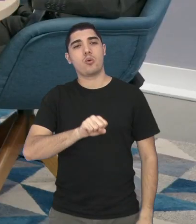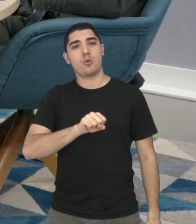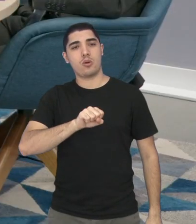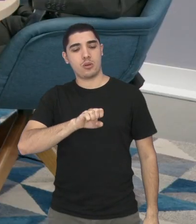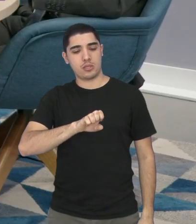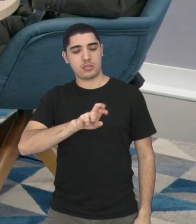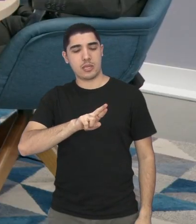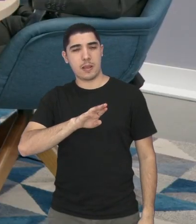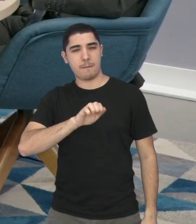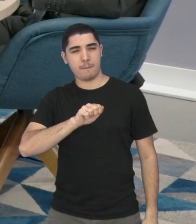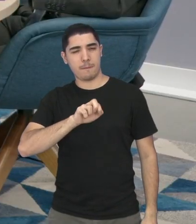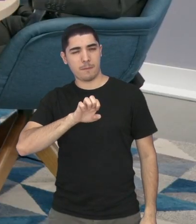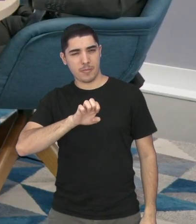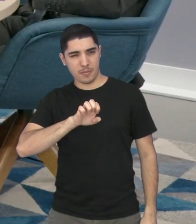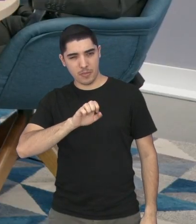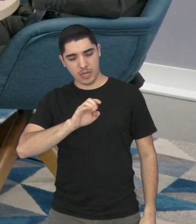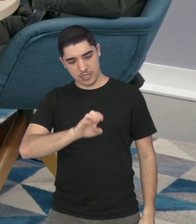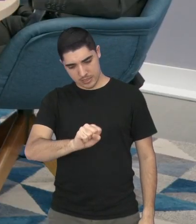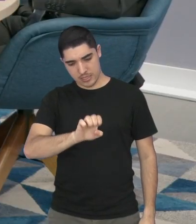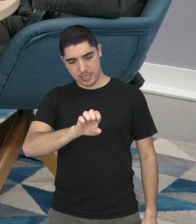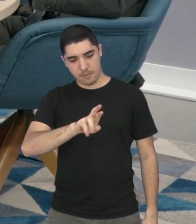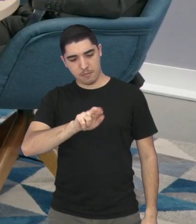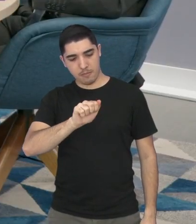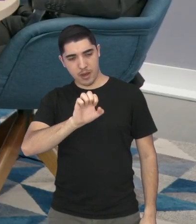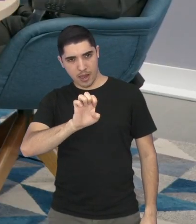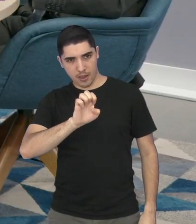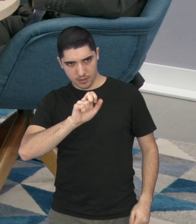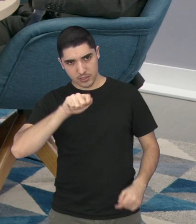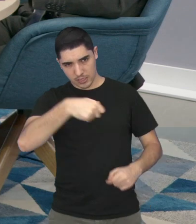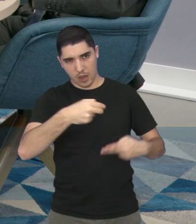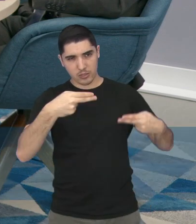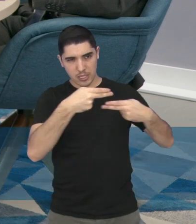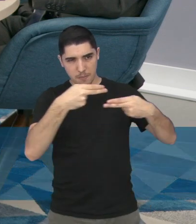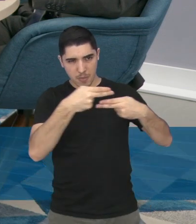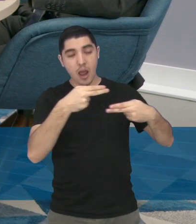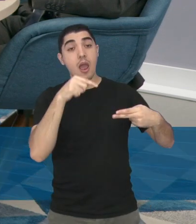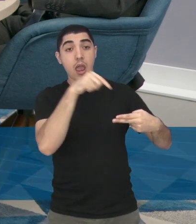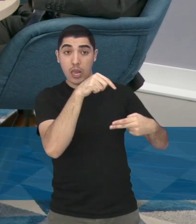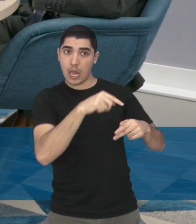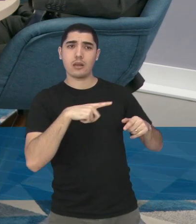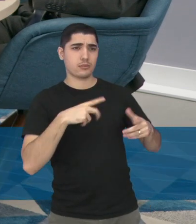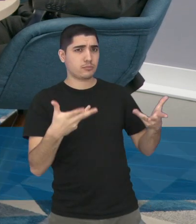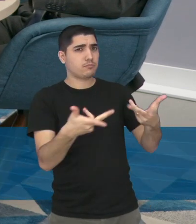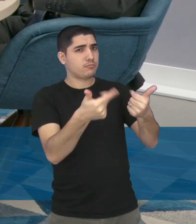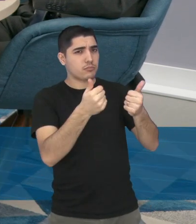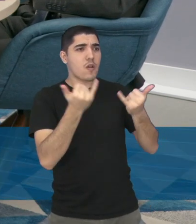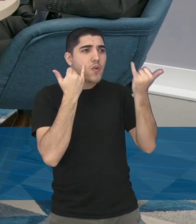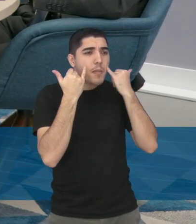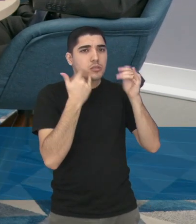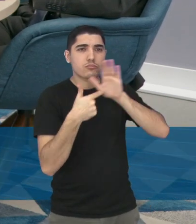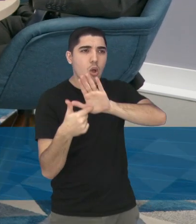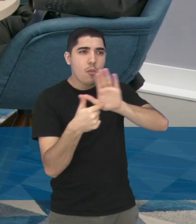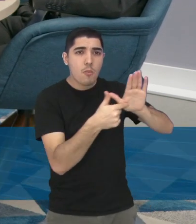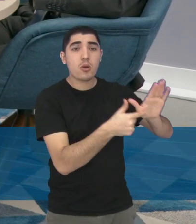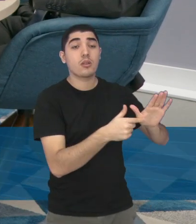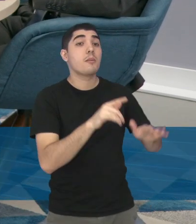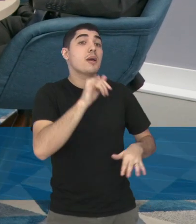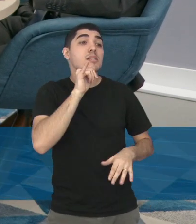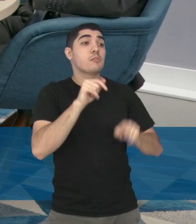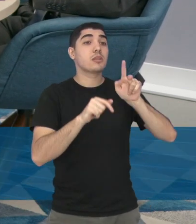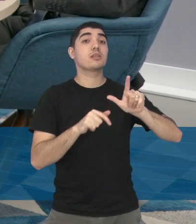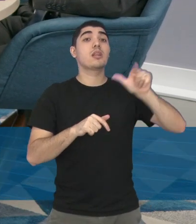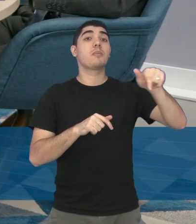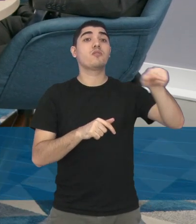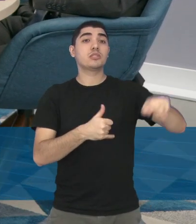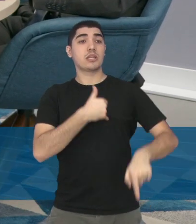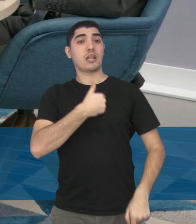do Sebrae. Né? Uhum. E eles orientam. Eles orientam, por exemplo, a MEI, pô, você vai pagar lá sobre um salário mínimo para se aposentar, mas quando você tiver 50